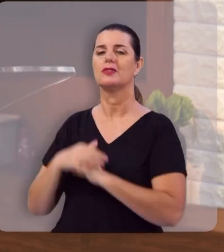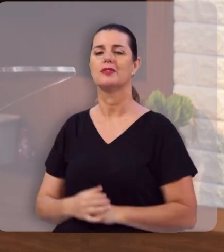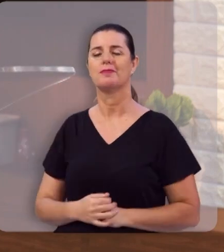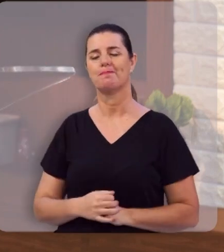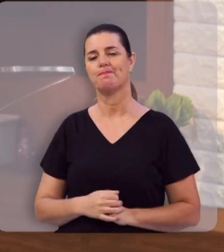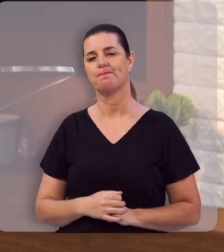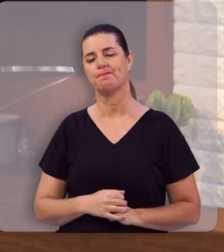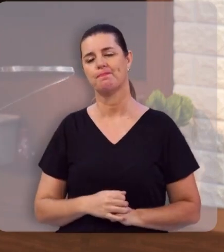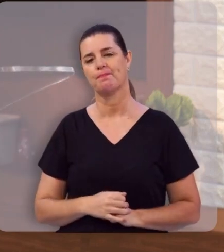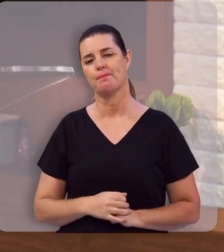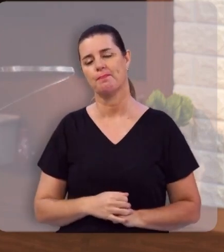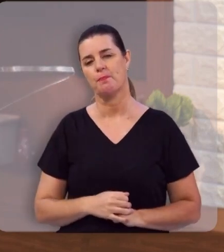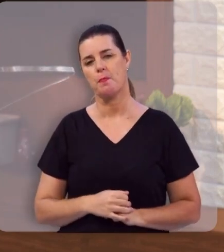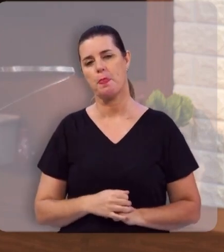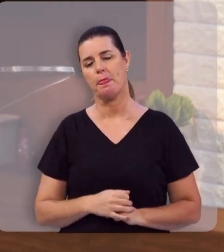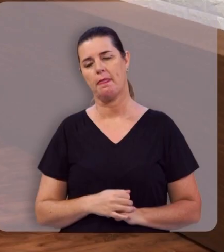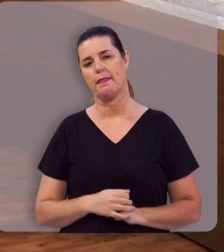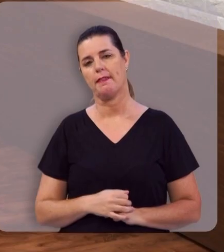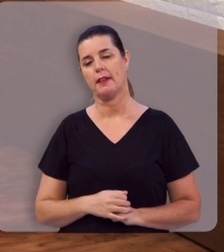do céu.